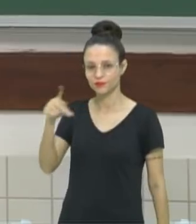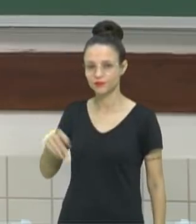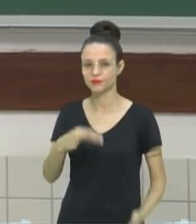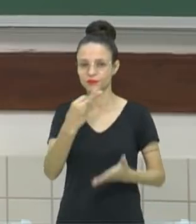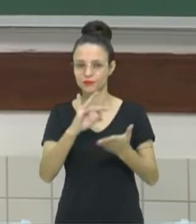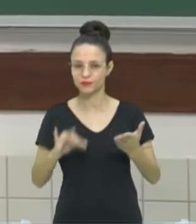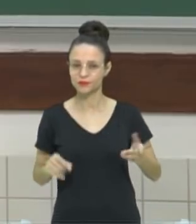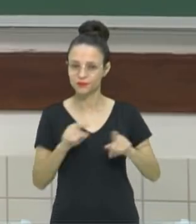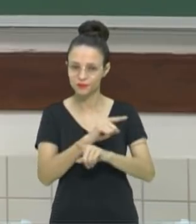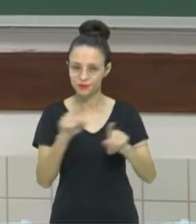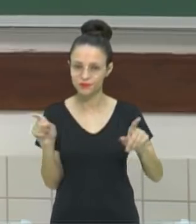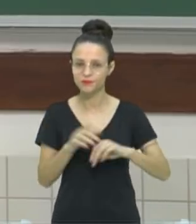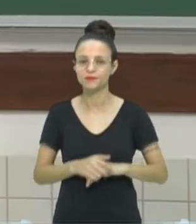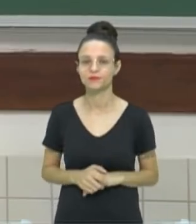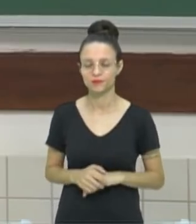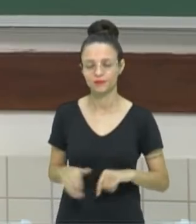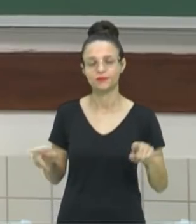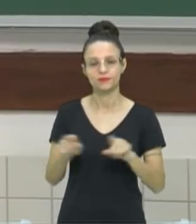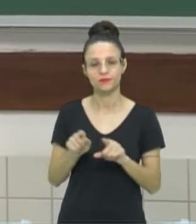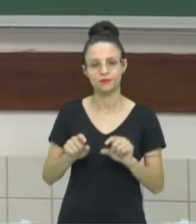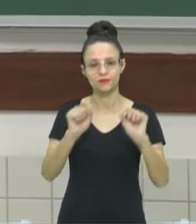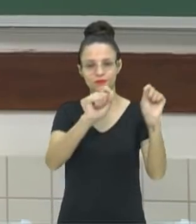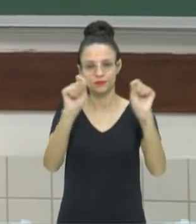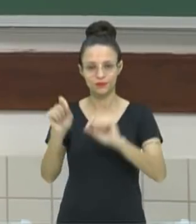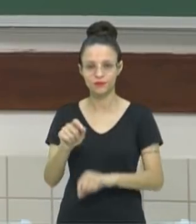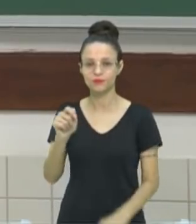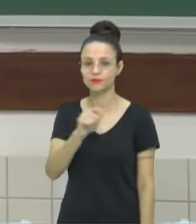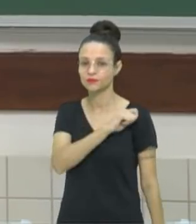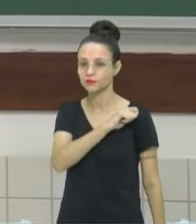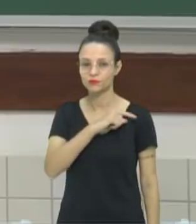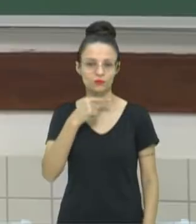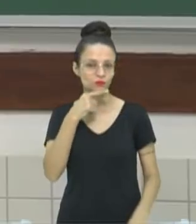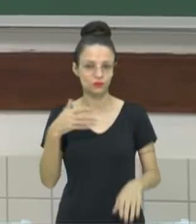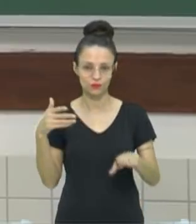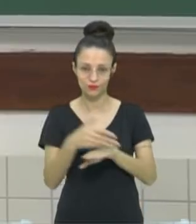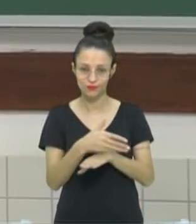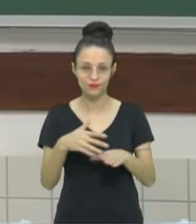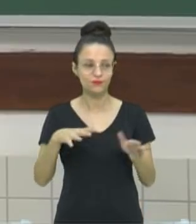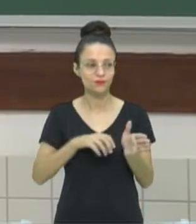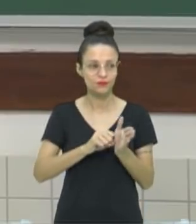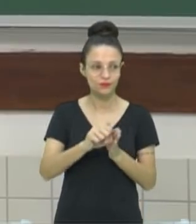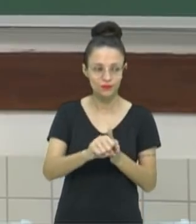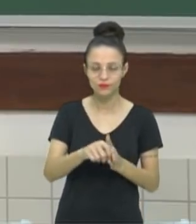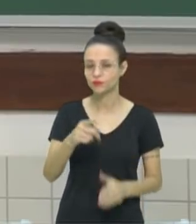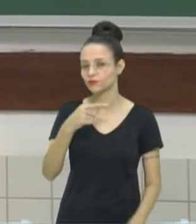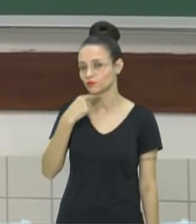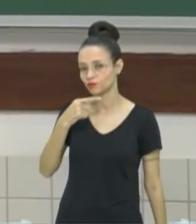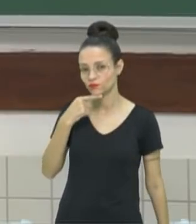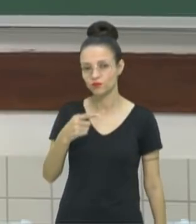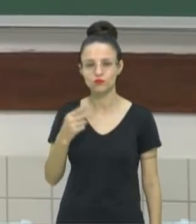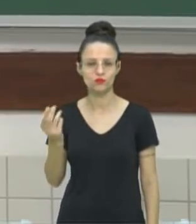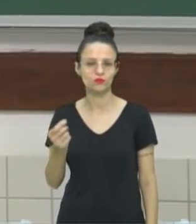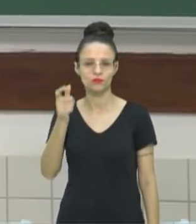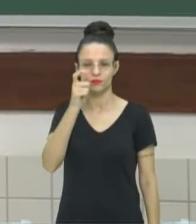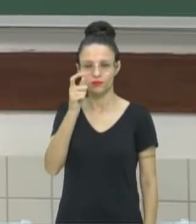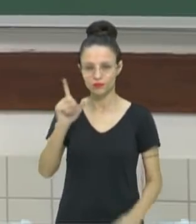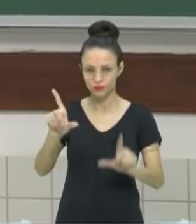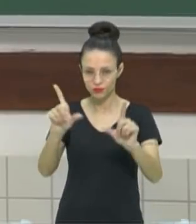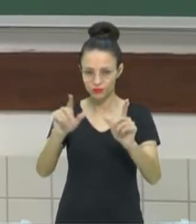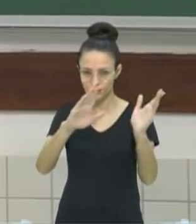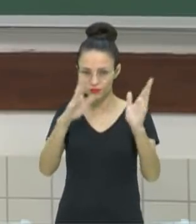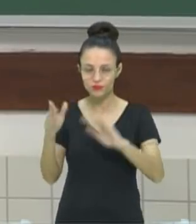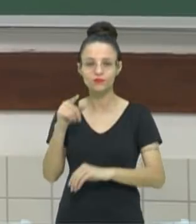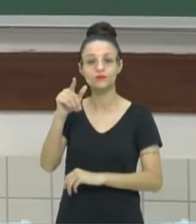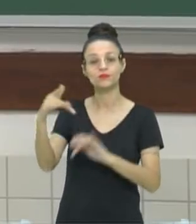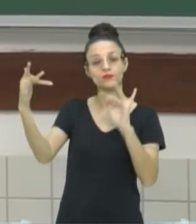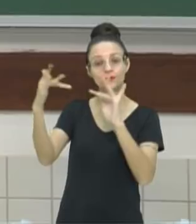teu rendimento. E além disso, alunos que estão com dificuldade de acesso ou não conseguem ou estão acompanhando só pela TV, entram